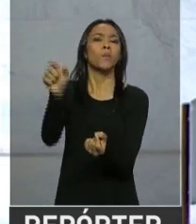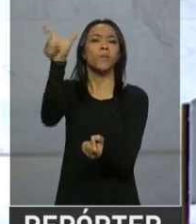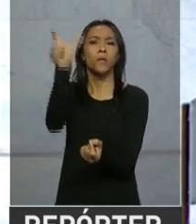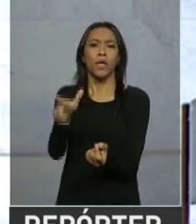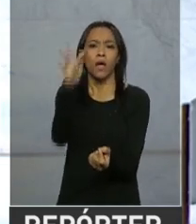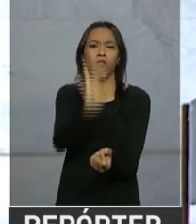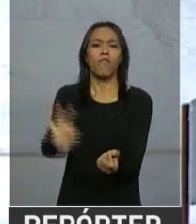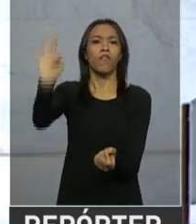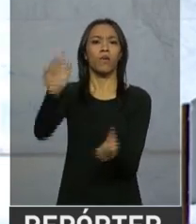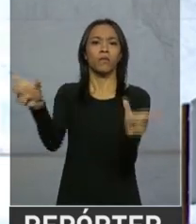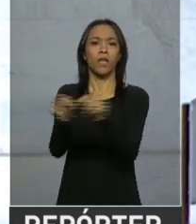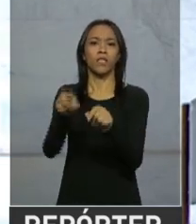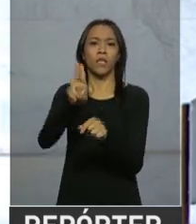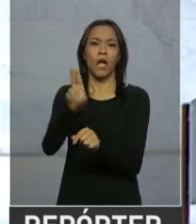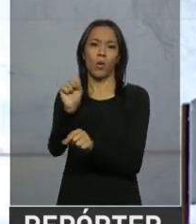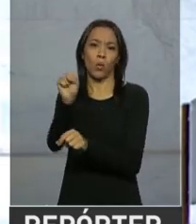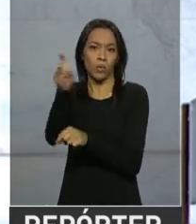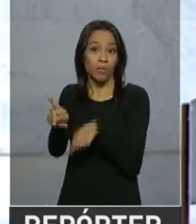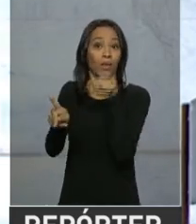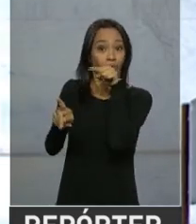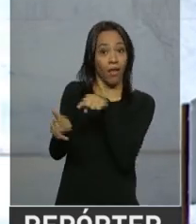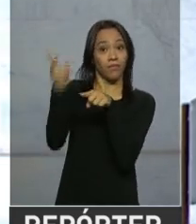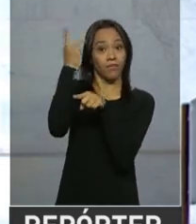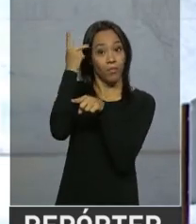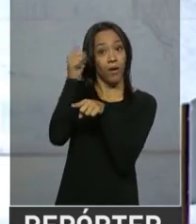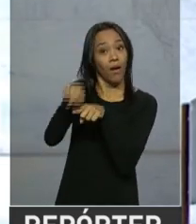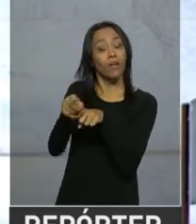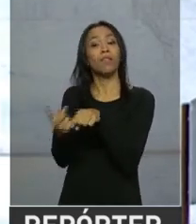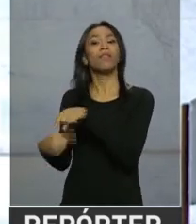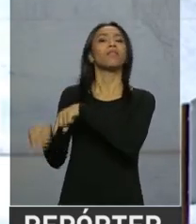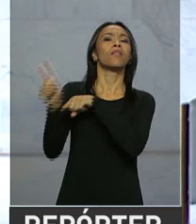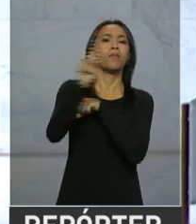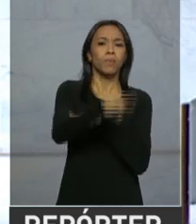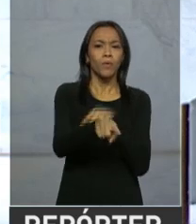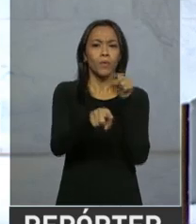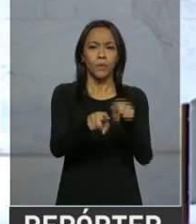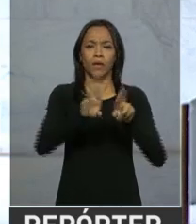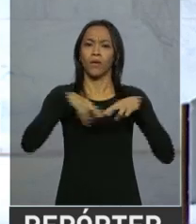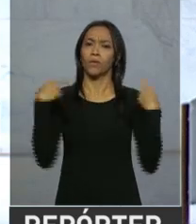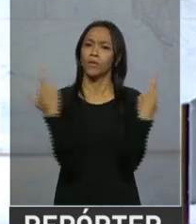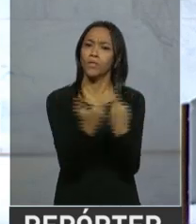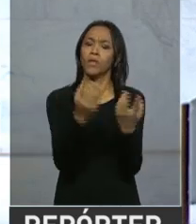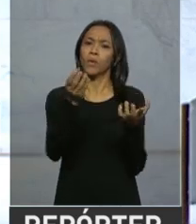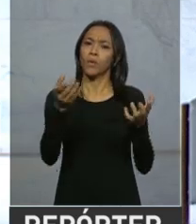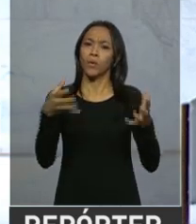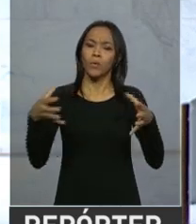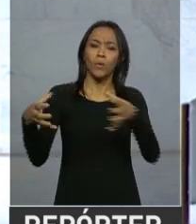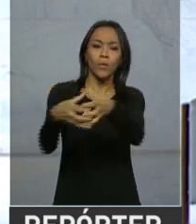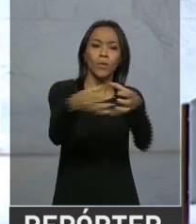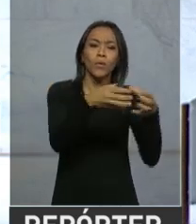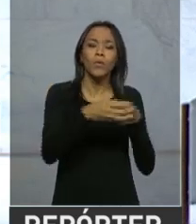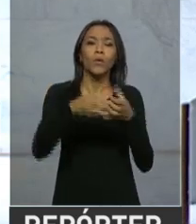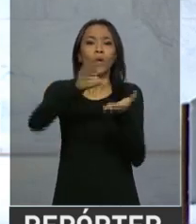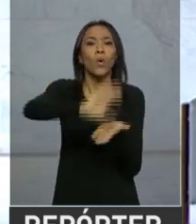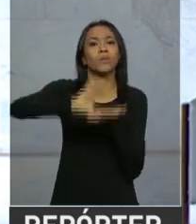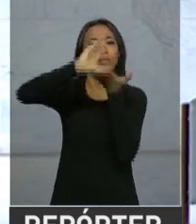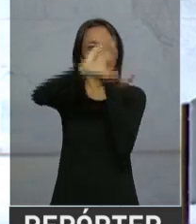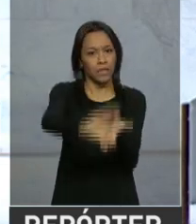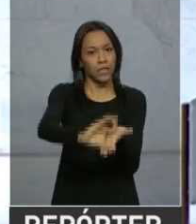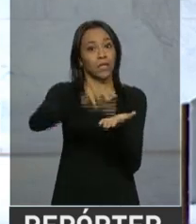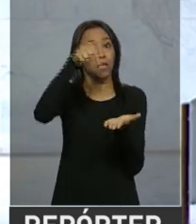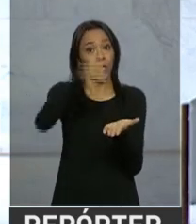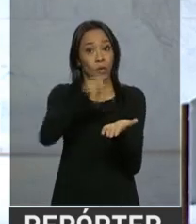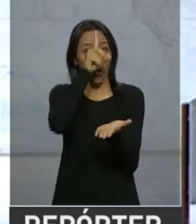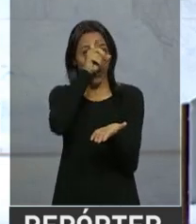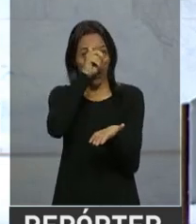Medicina da USP a Universidade de São Paulo depois ele se reúne com membros do conselho deliberativo do Hospital da